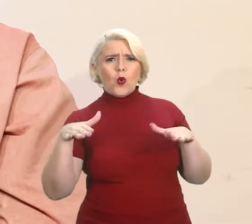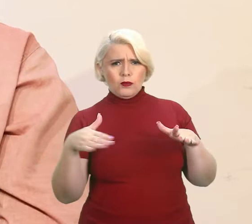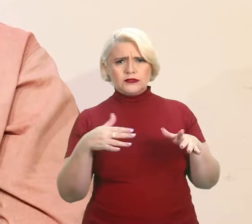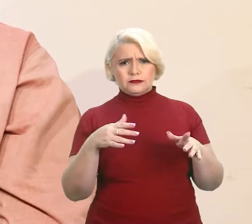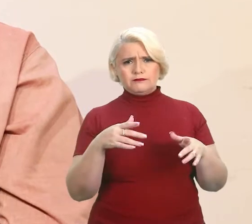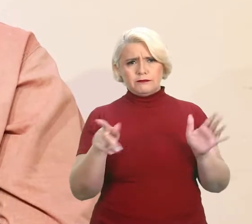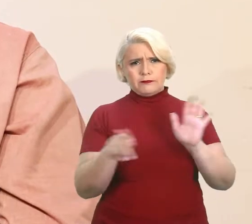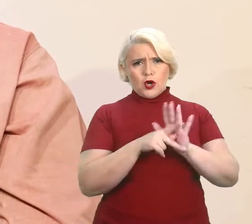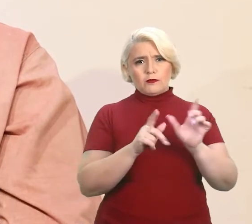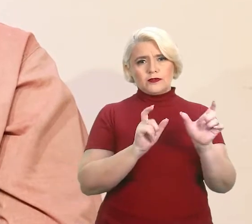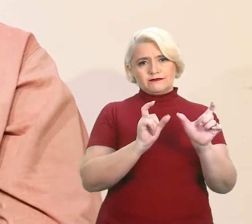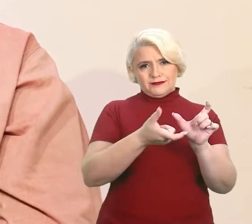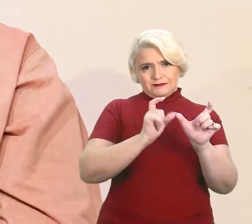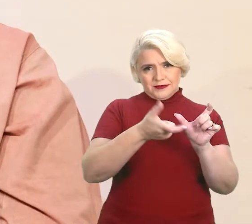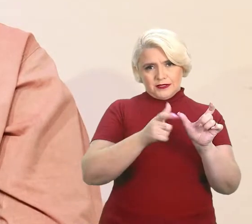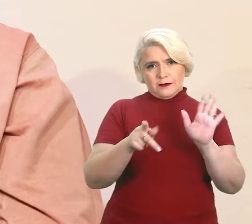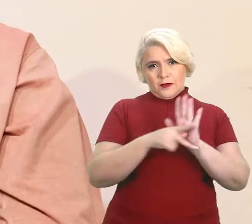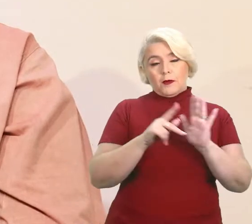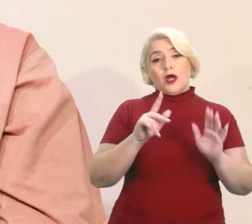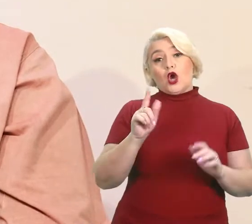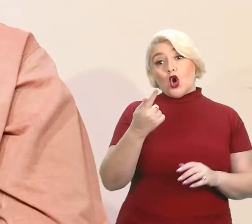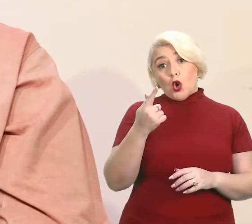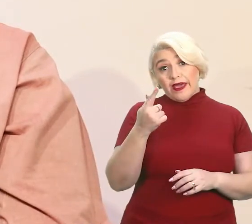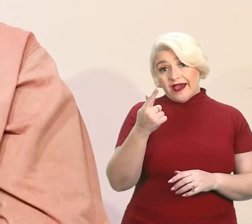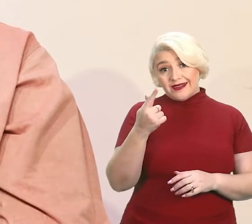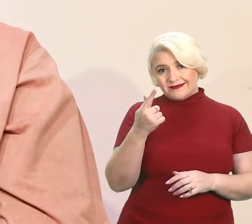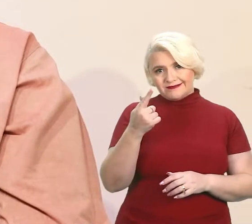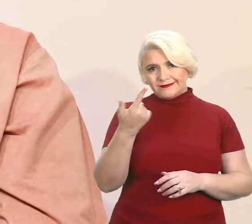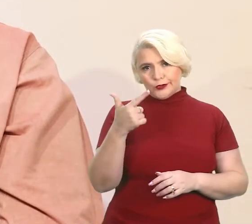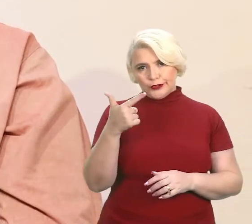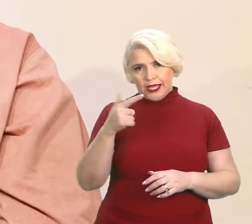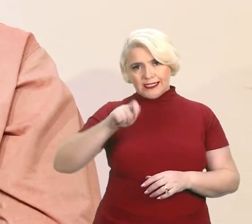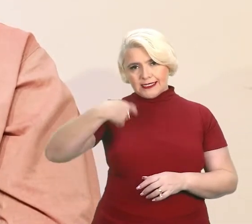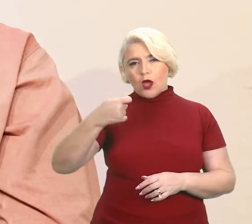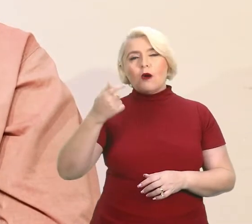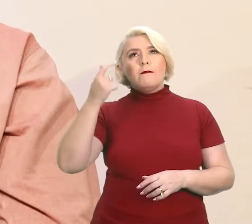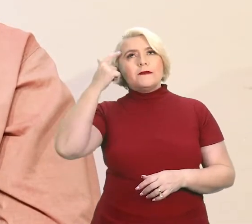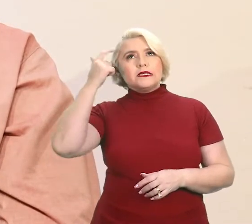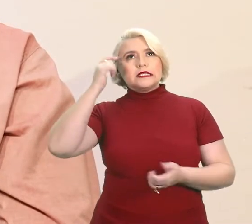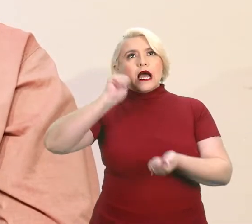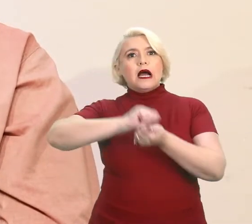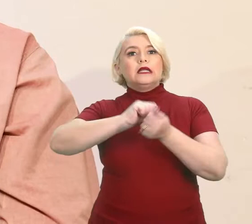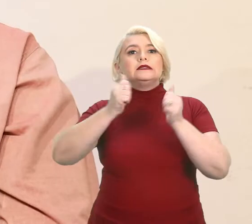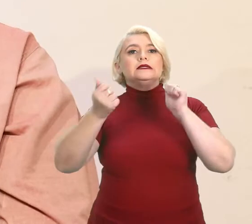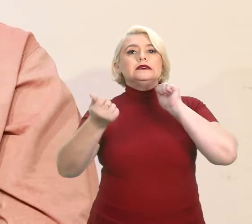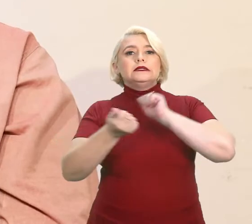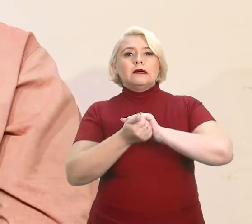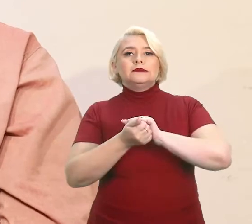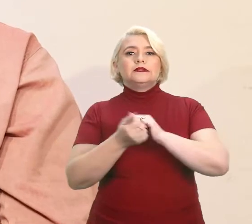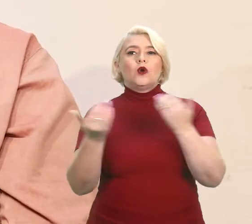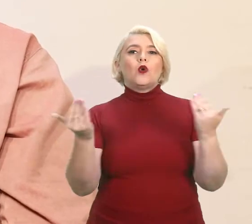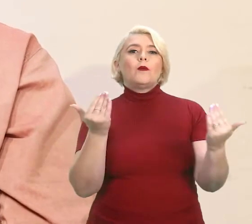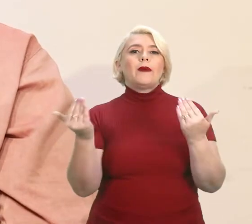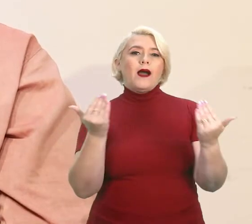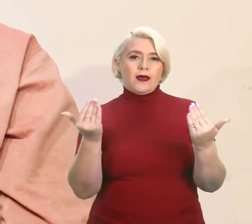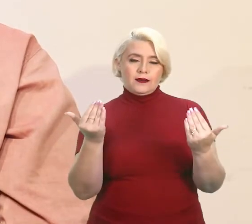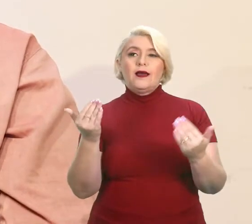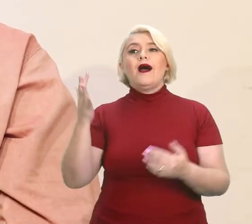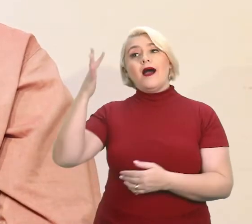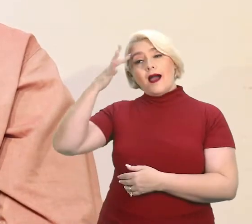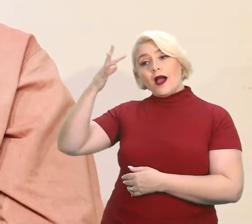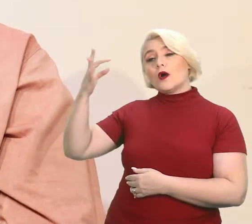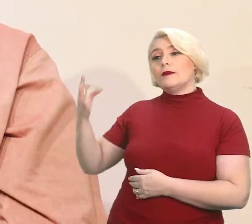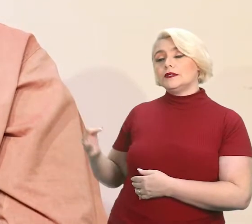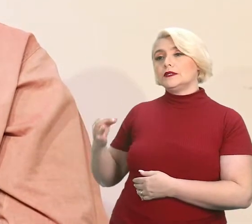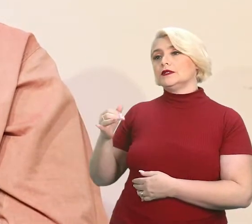expressões do nosso goianês, por exemplo, que a gente não tem sinal, mas a gente tem que pensar numa equivalência. Entendi.